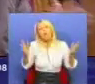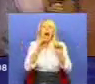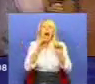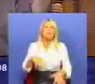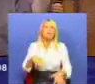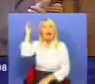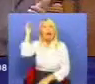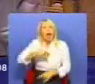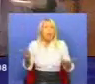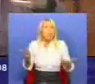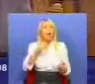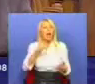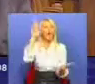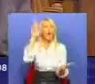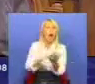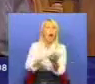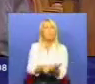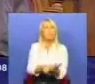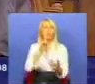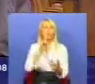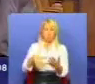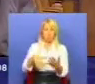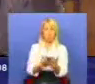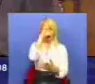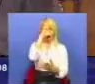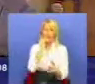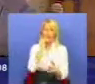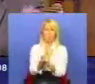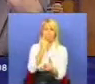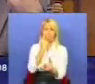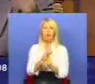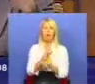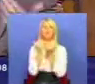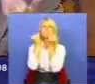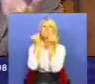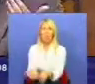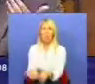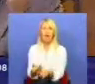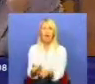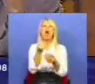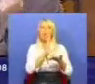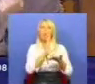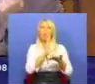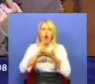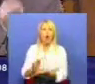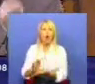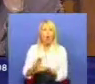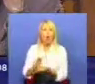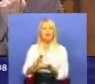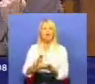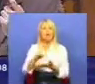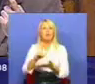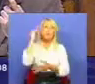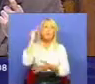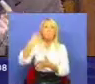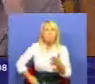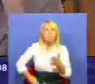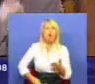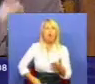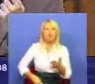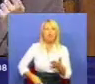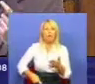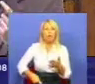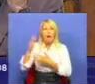isso, aprova uma proposta do mesmo Governo que atribui uma contribuição de serviço rodoviário, ou seja, um imposto